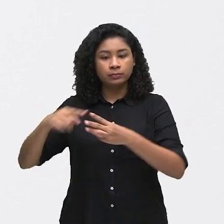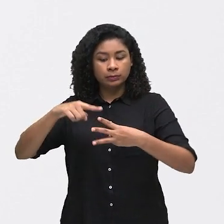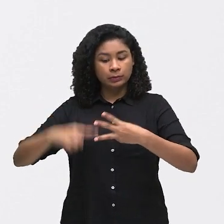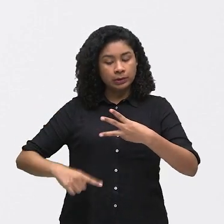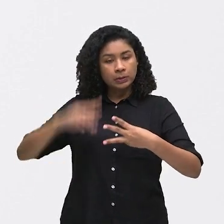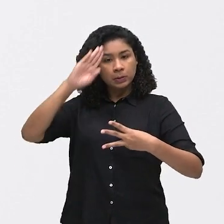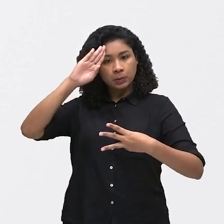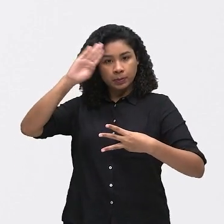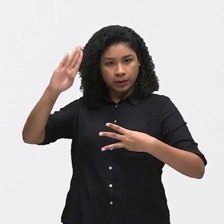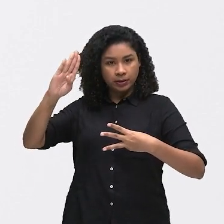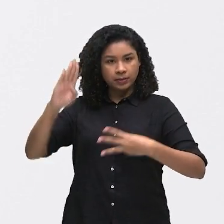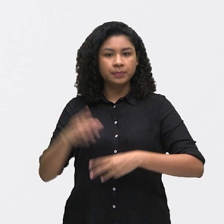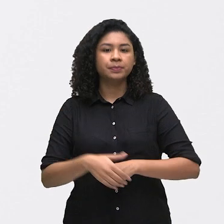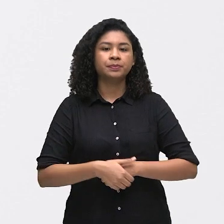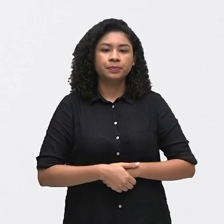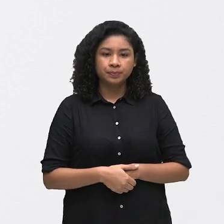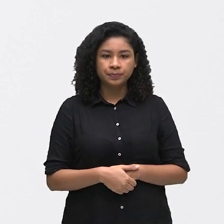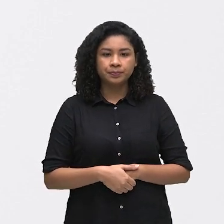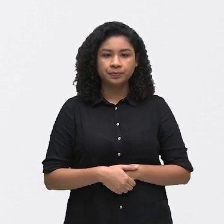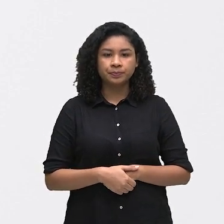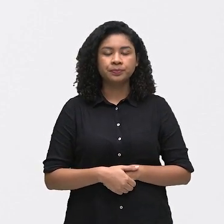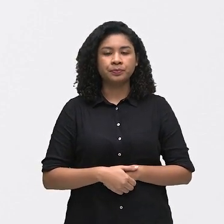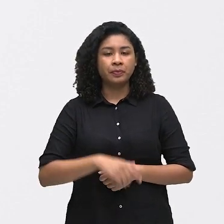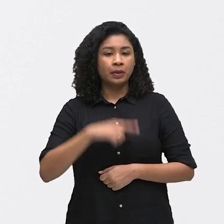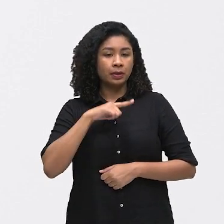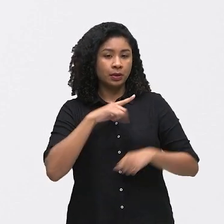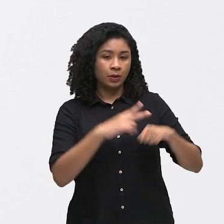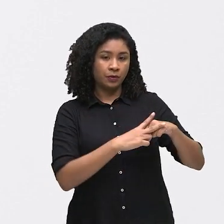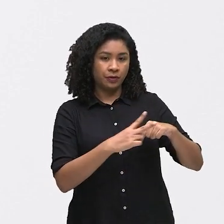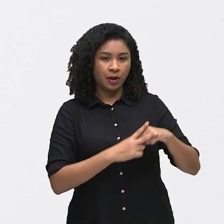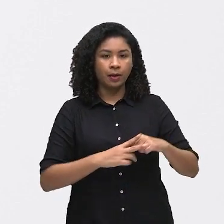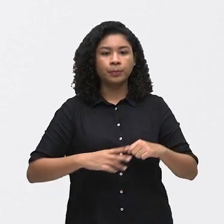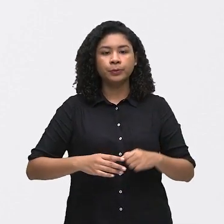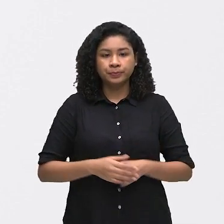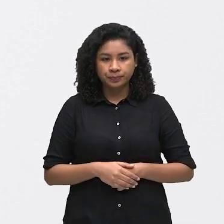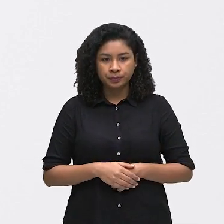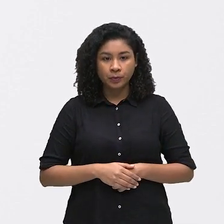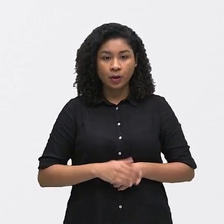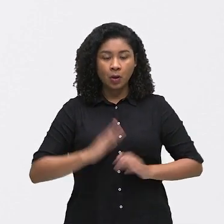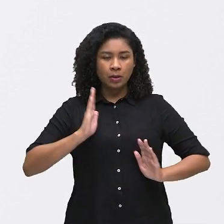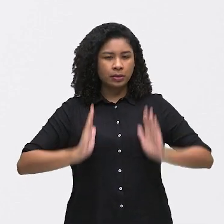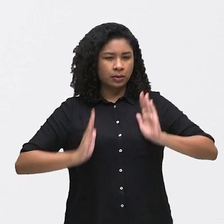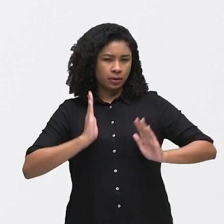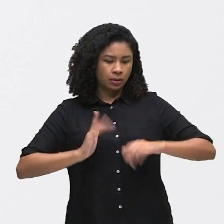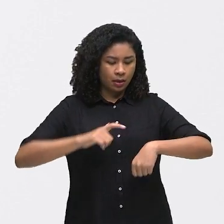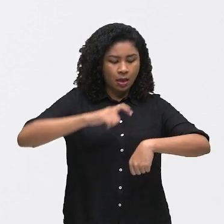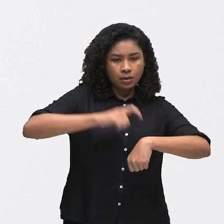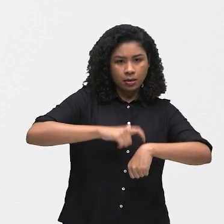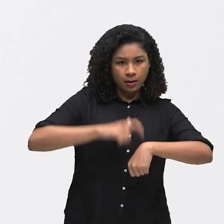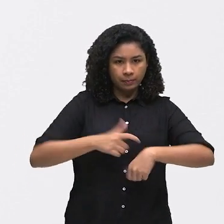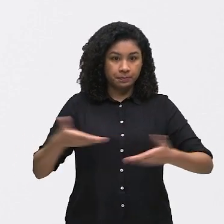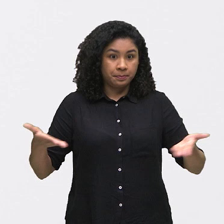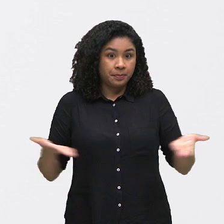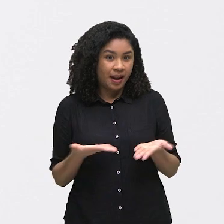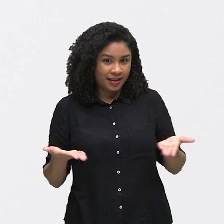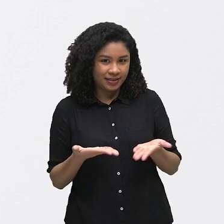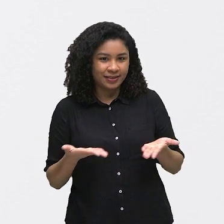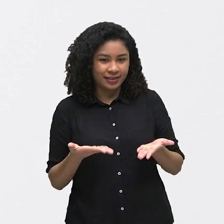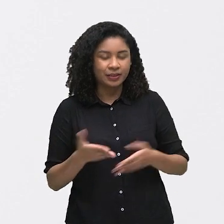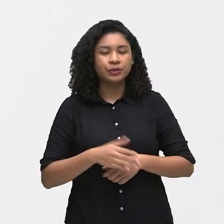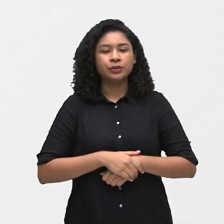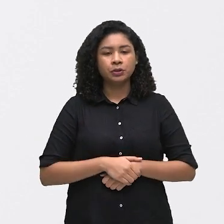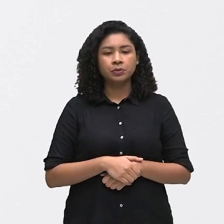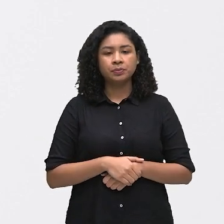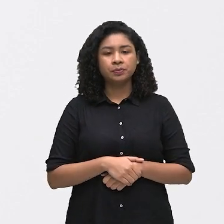tipos. Então, no verbo nós temos o tempo presente. O que é o tempo presente? O